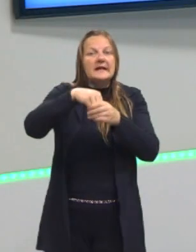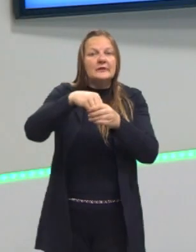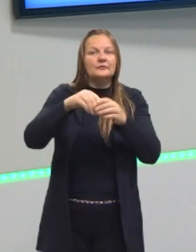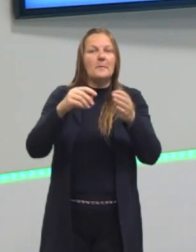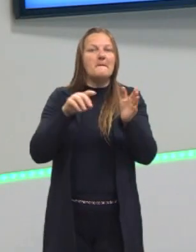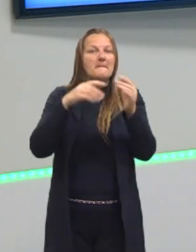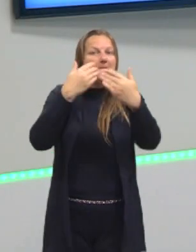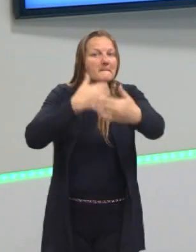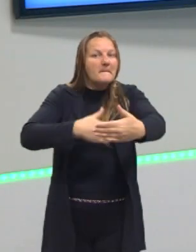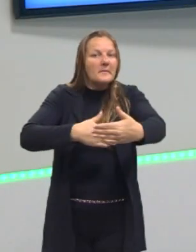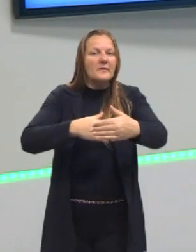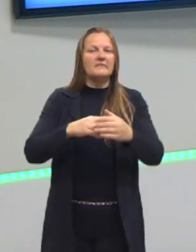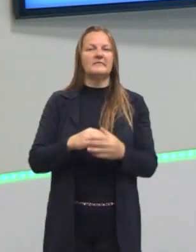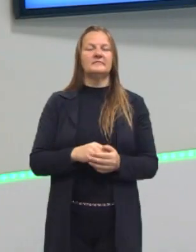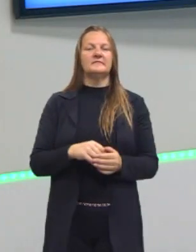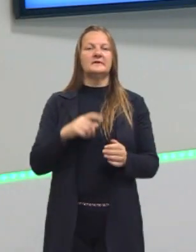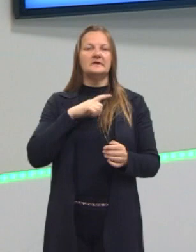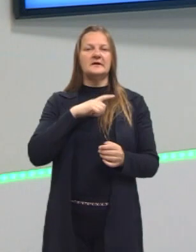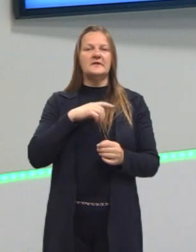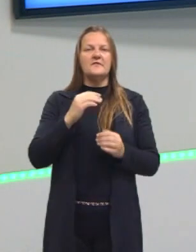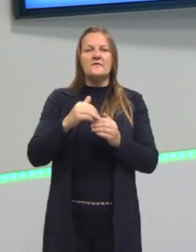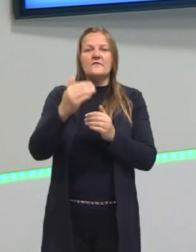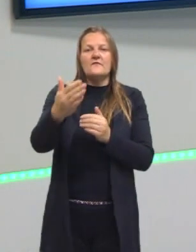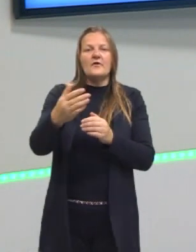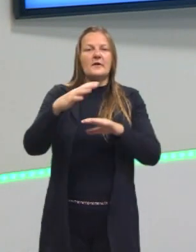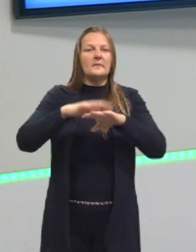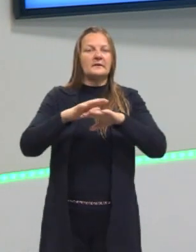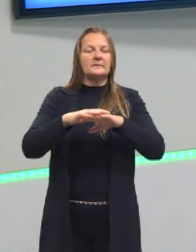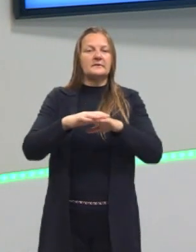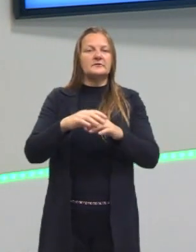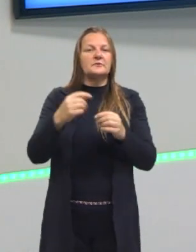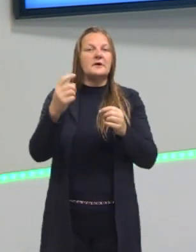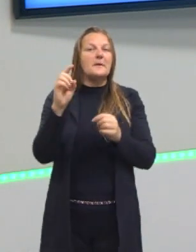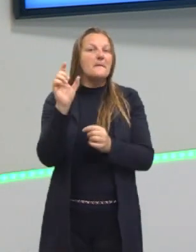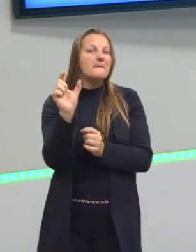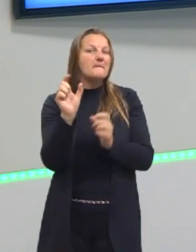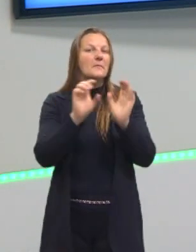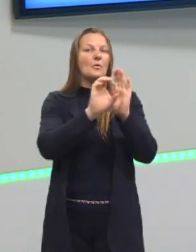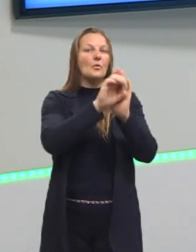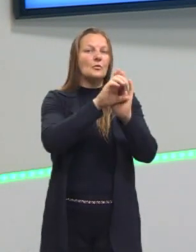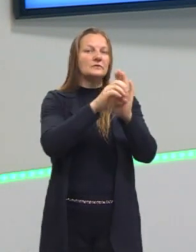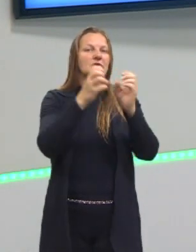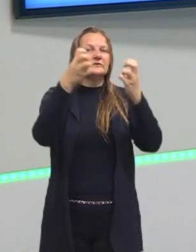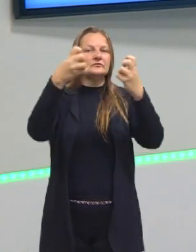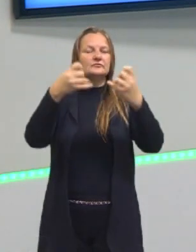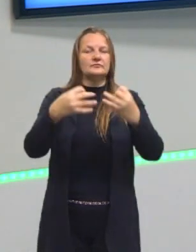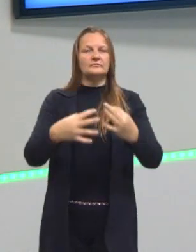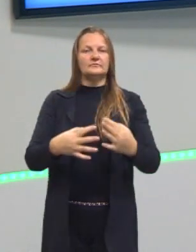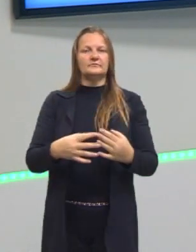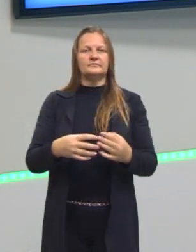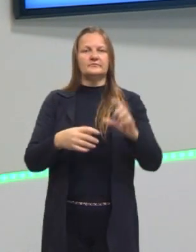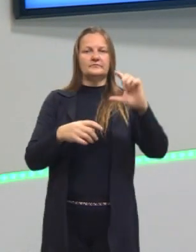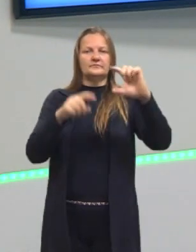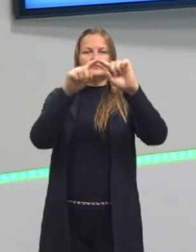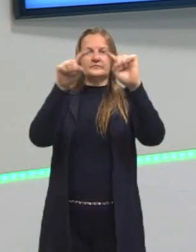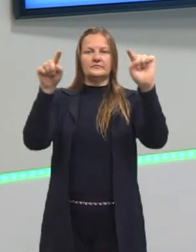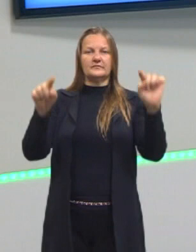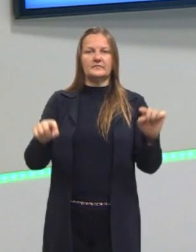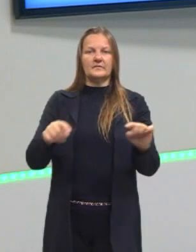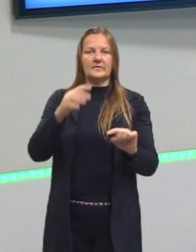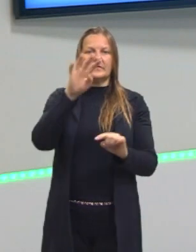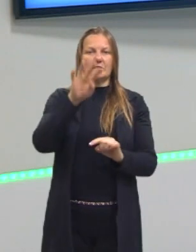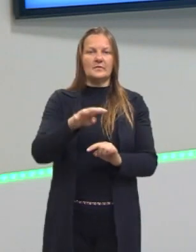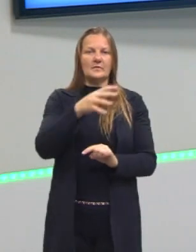e aqui entra né questões fora da matemática também porque a gente pode trabalhar as matrizes nos outros componentes também